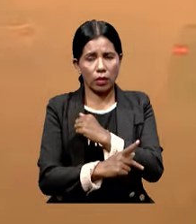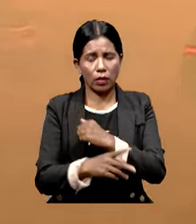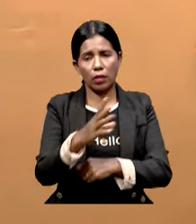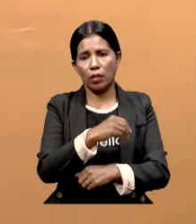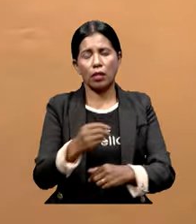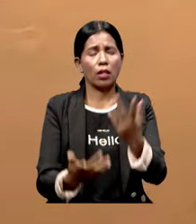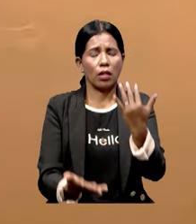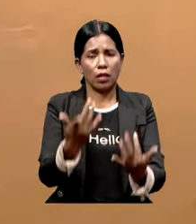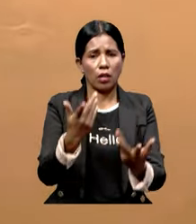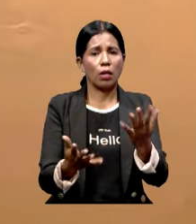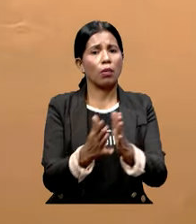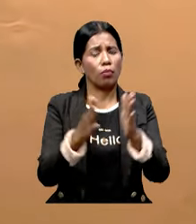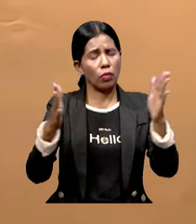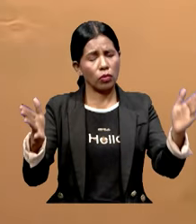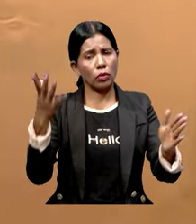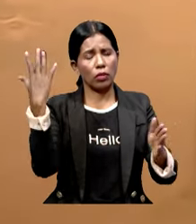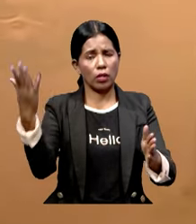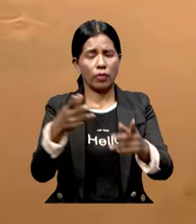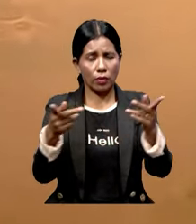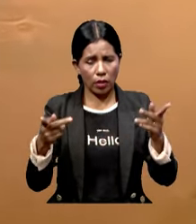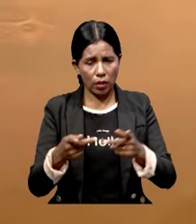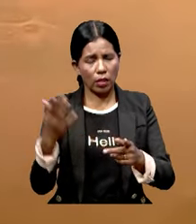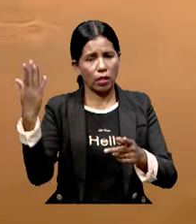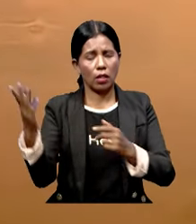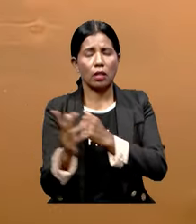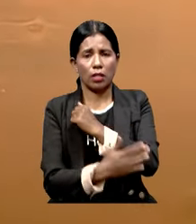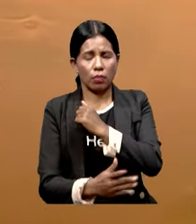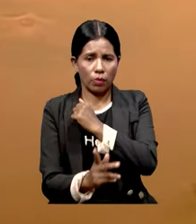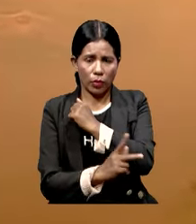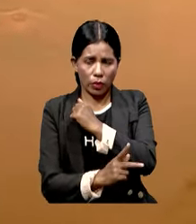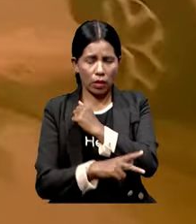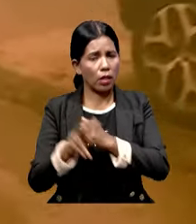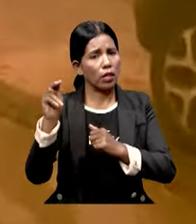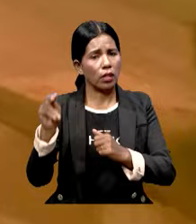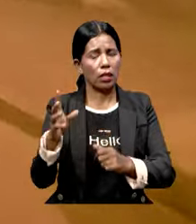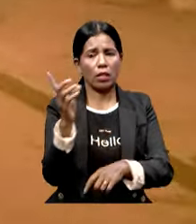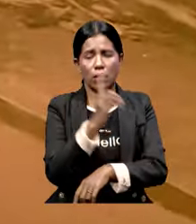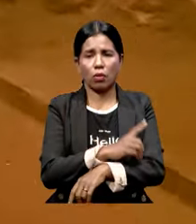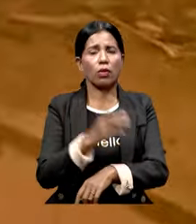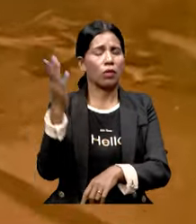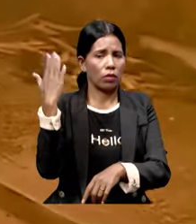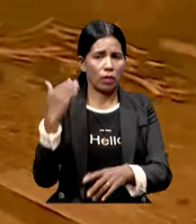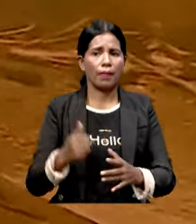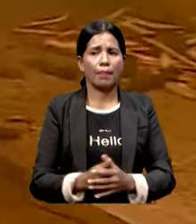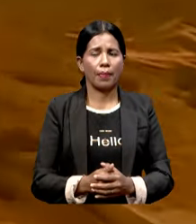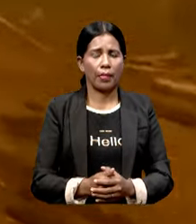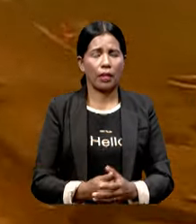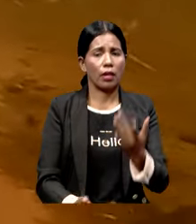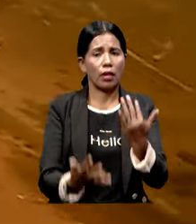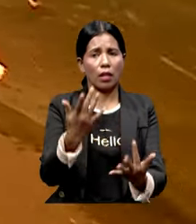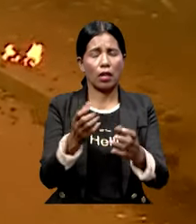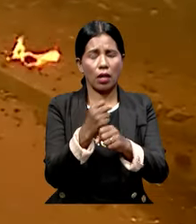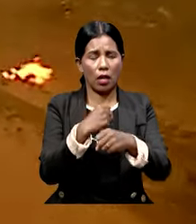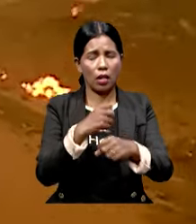incêndio florestal Boto no afeta a zona Balon e a região norte, no centro, na São Nien e a Loron Hirat e Kushne. Incêndio ne resulta em